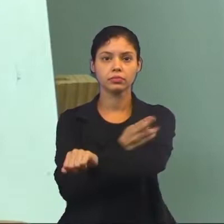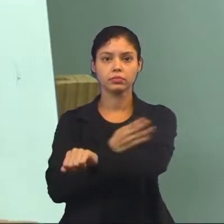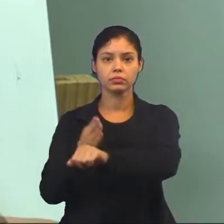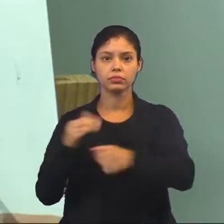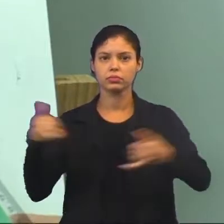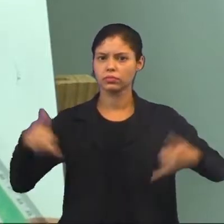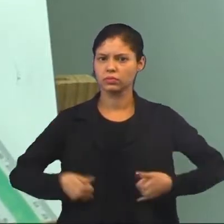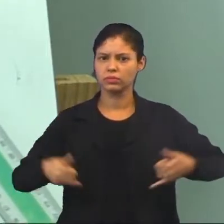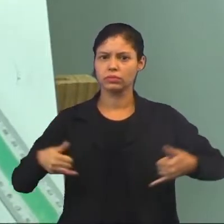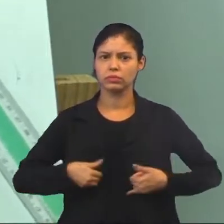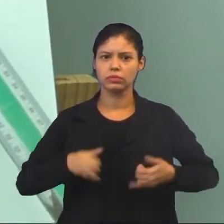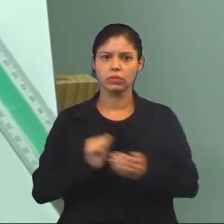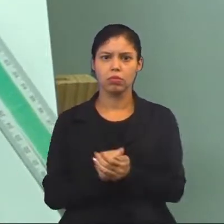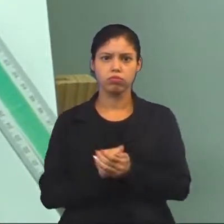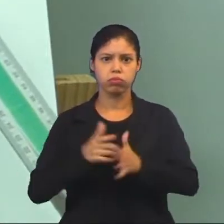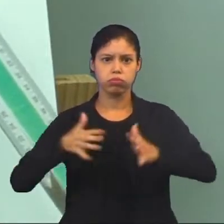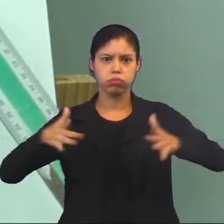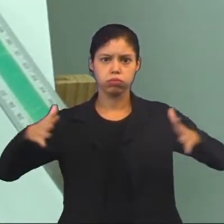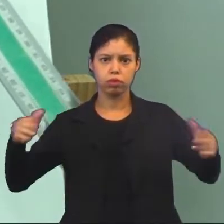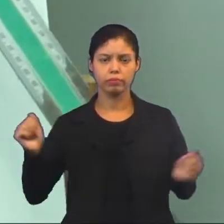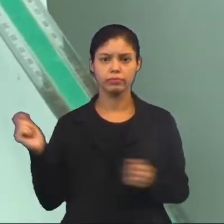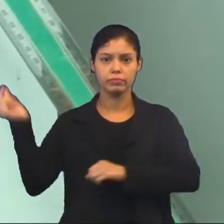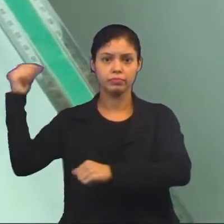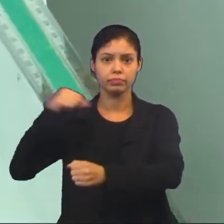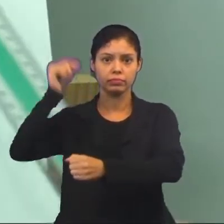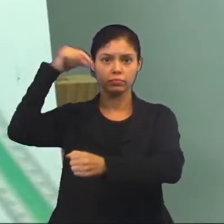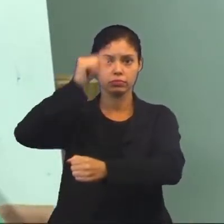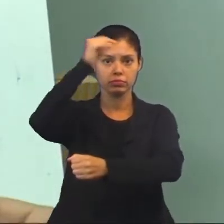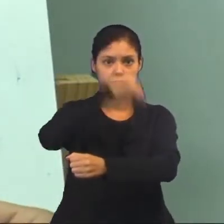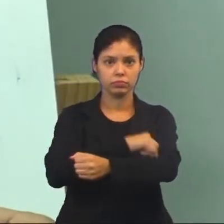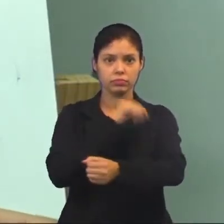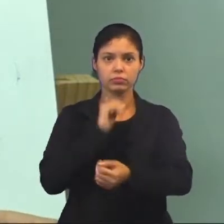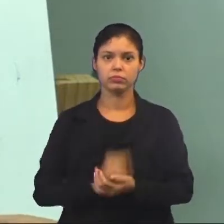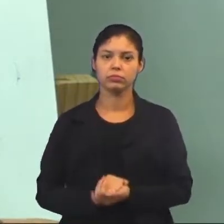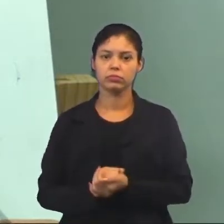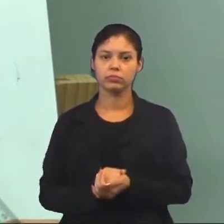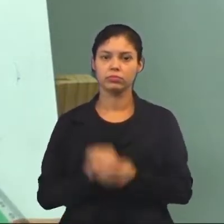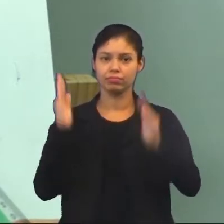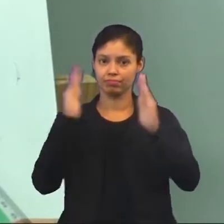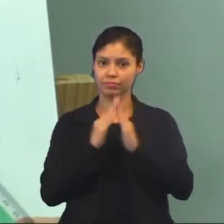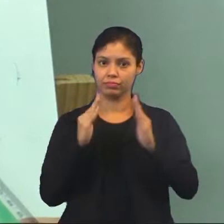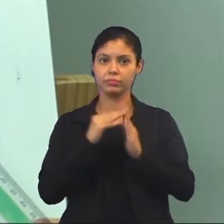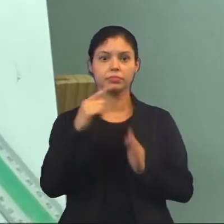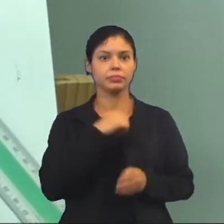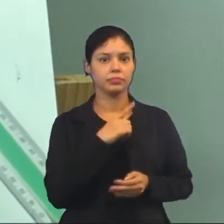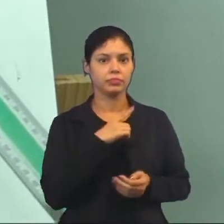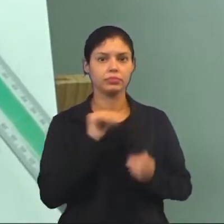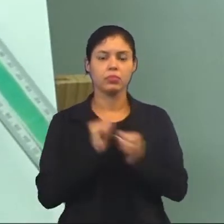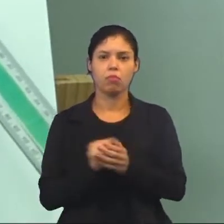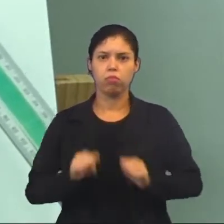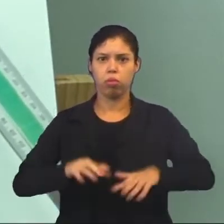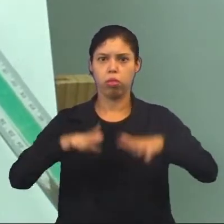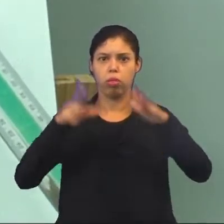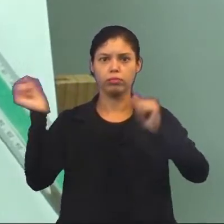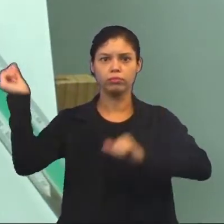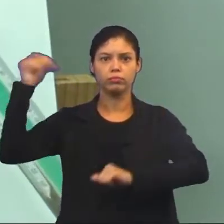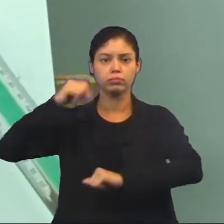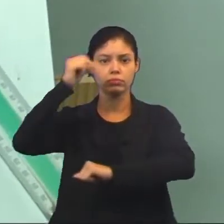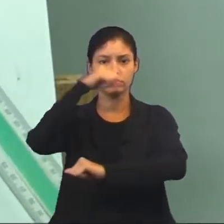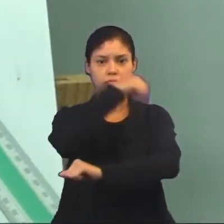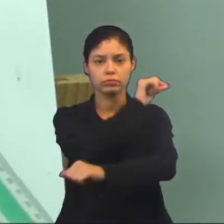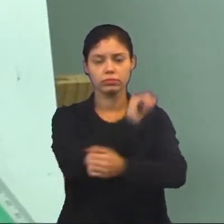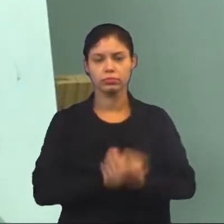Rio Branco sofre com surto de dengue e quase 10% das casas tem infestação de